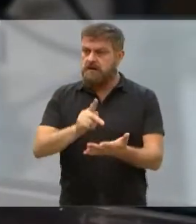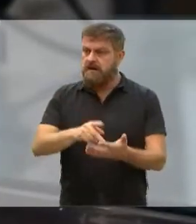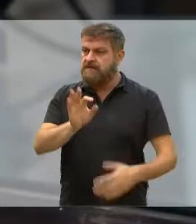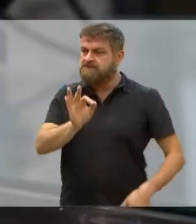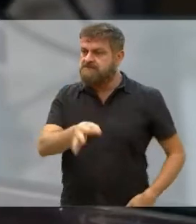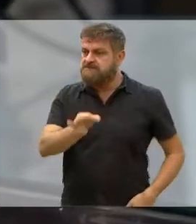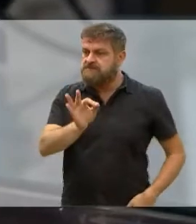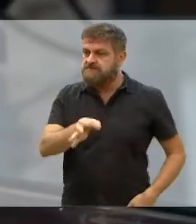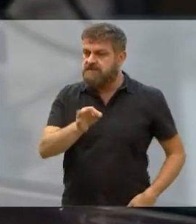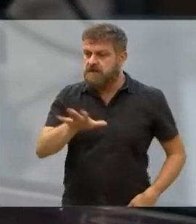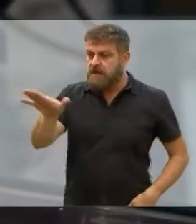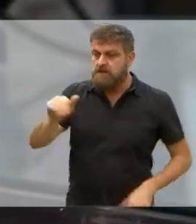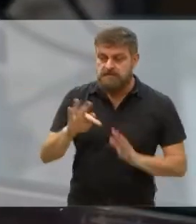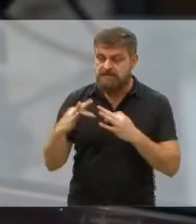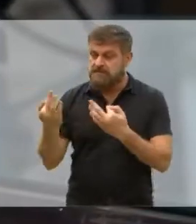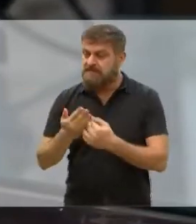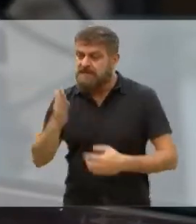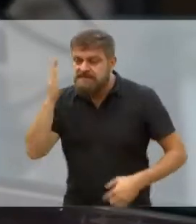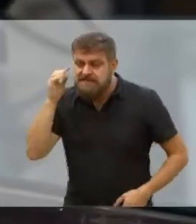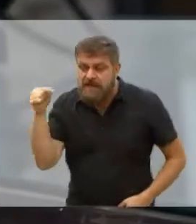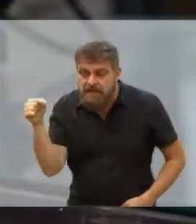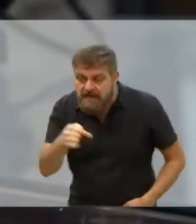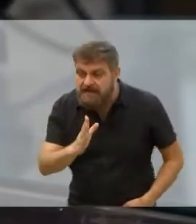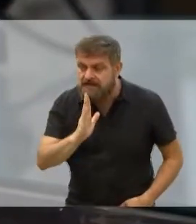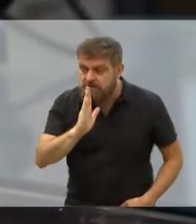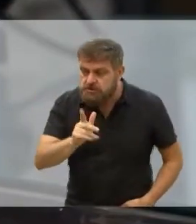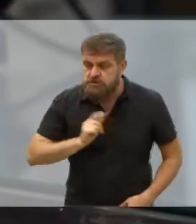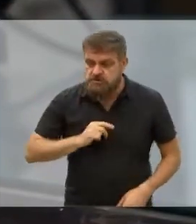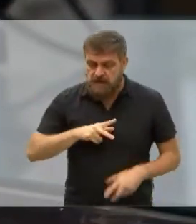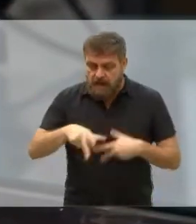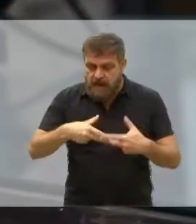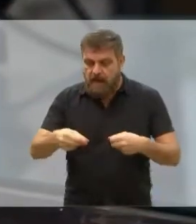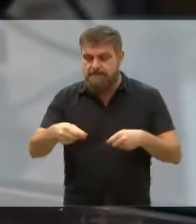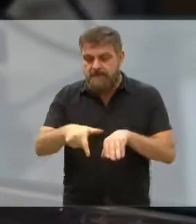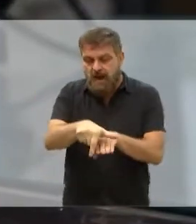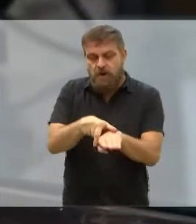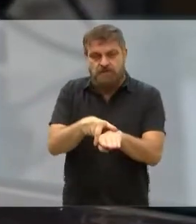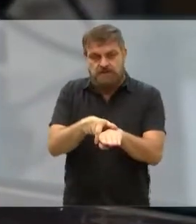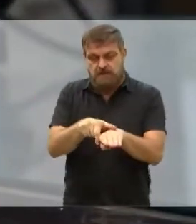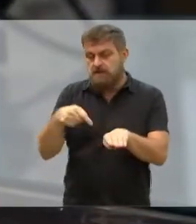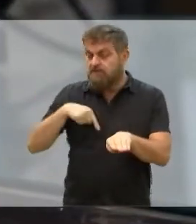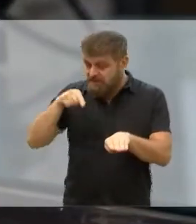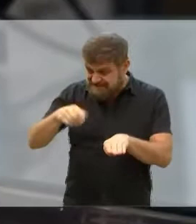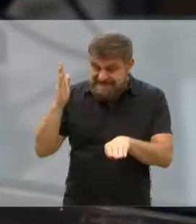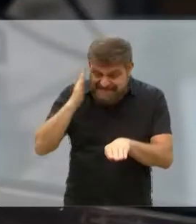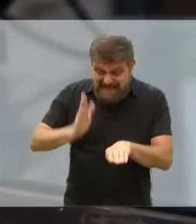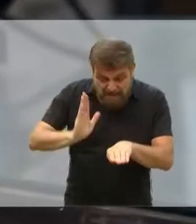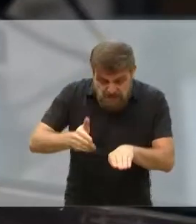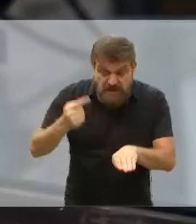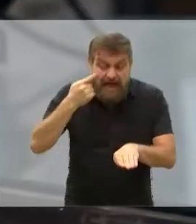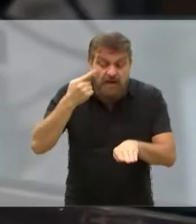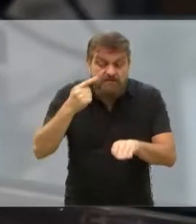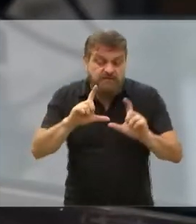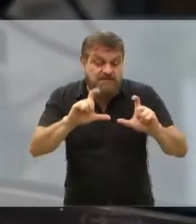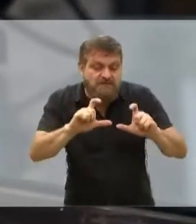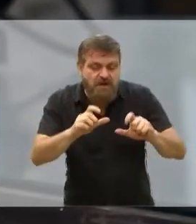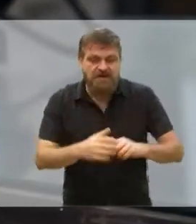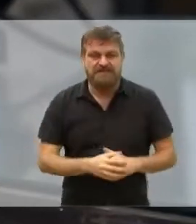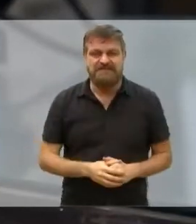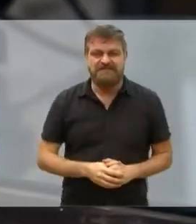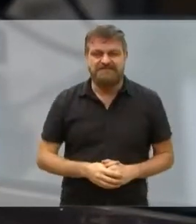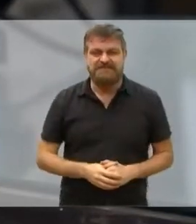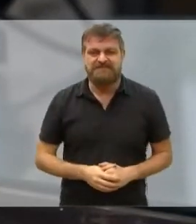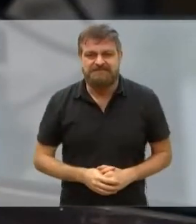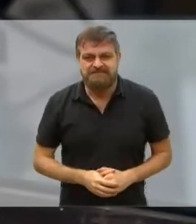opa, na hora que chega em casa ela fala, fulana, você já sabe, né? Amarra seu tênis sozinho. Eu não preciso mais amarrar para você, por